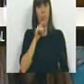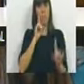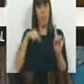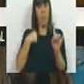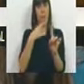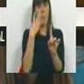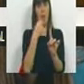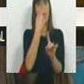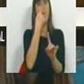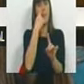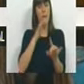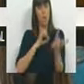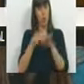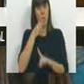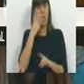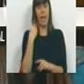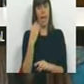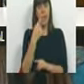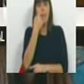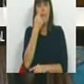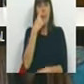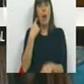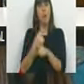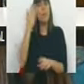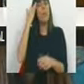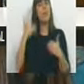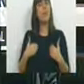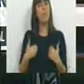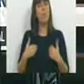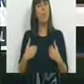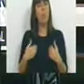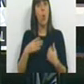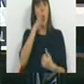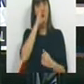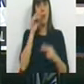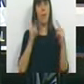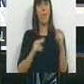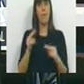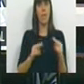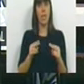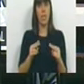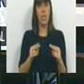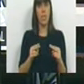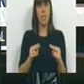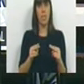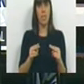ela prefere também, a senhora deputada Catarina Martins prefere também, presumo eu, um ministro das Finanças